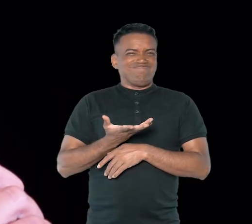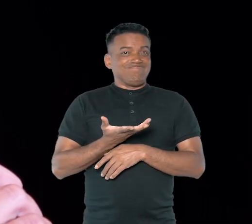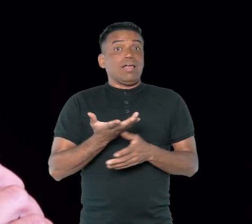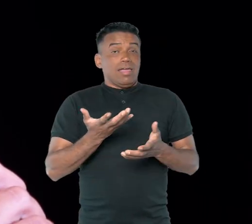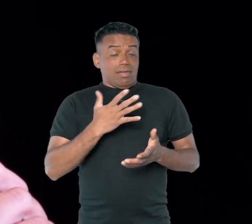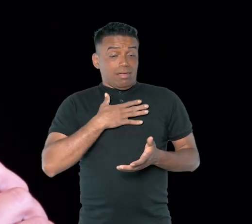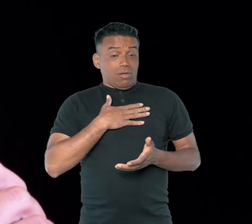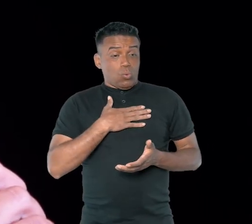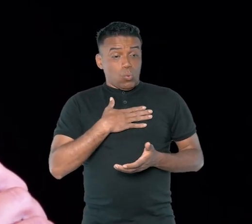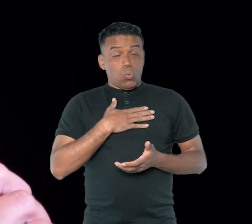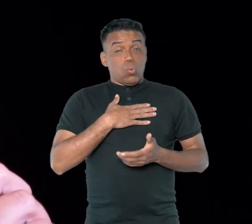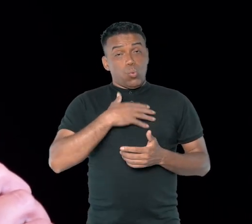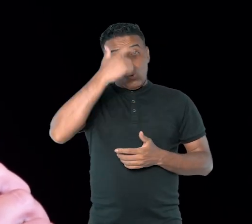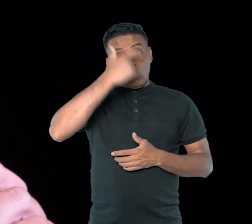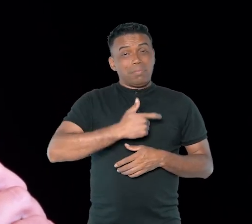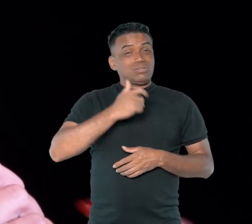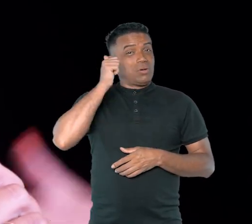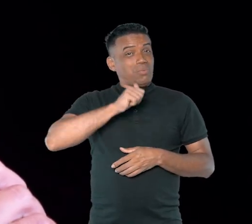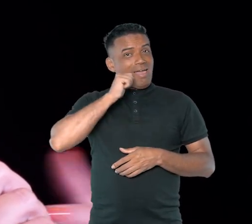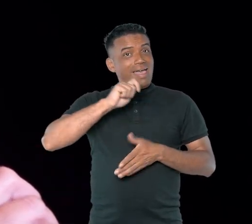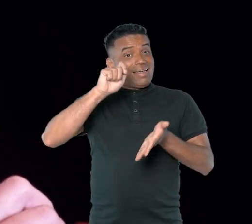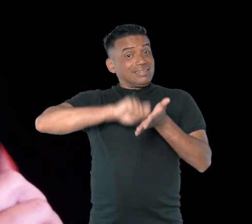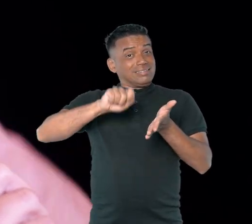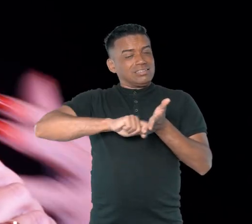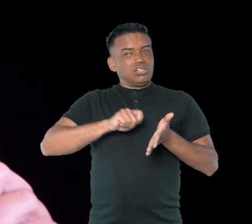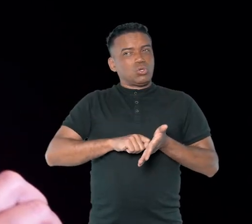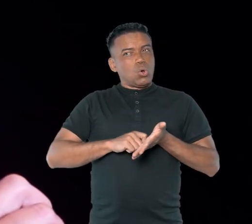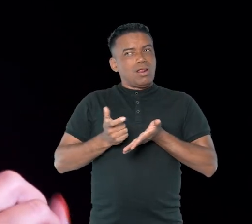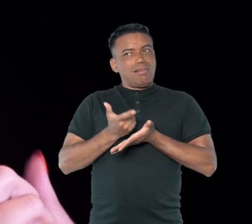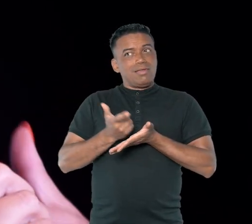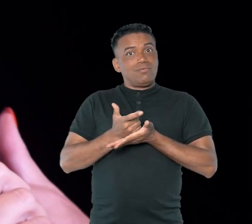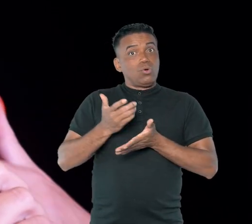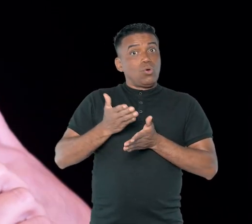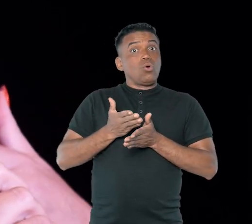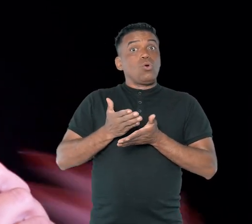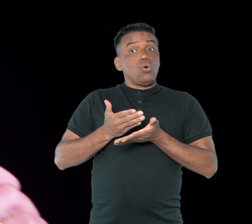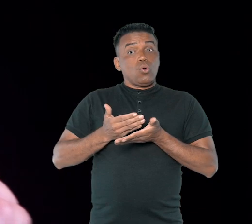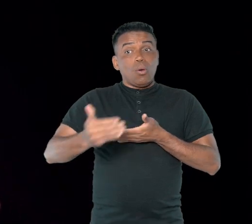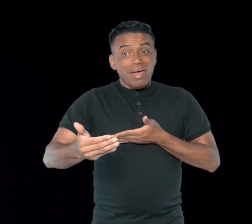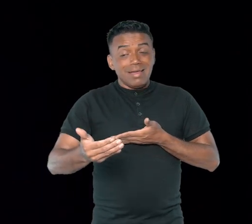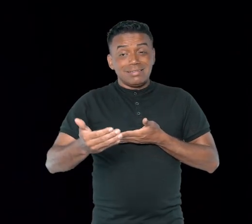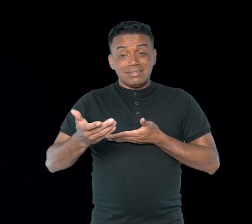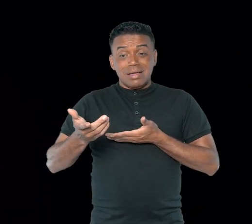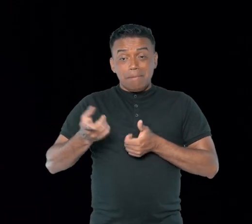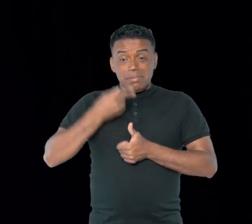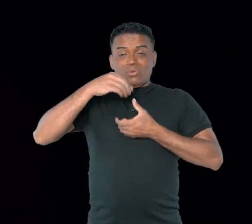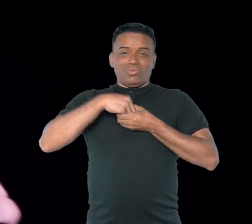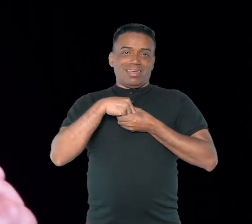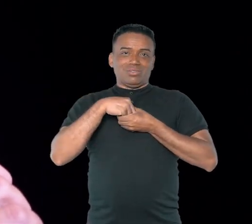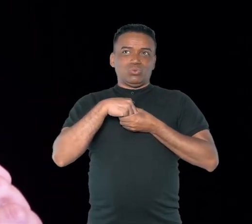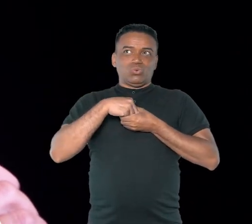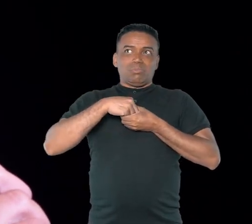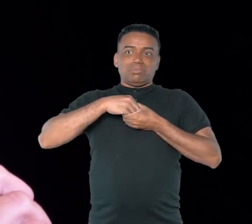Eu sou uma escritora que acredita que o livro começa a ser escrito primeiro dentro de você, assim,